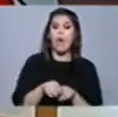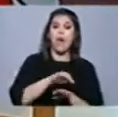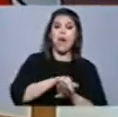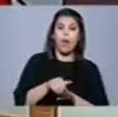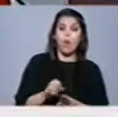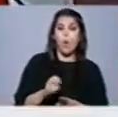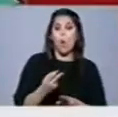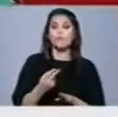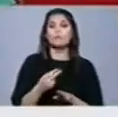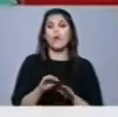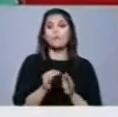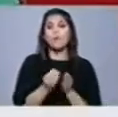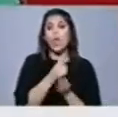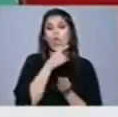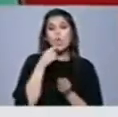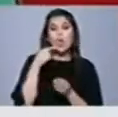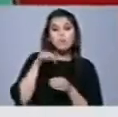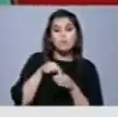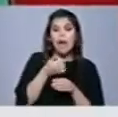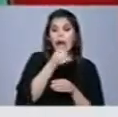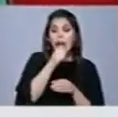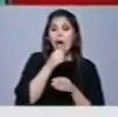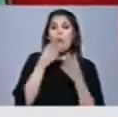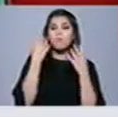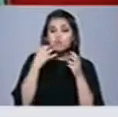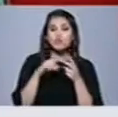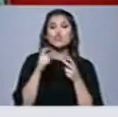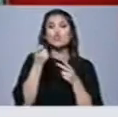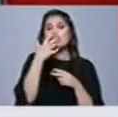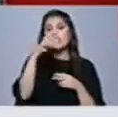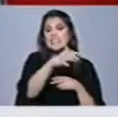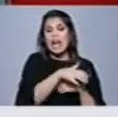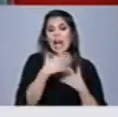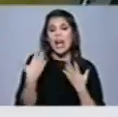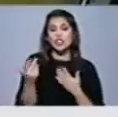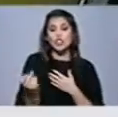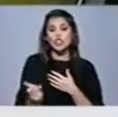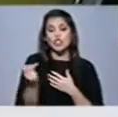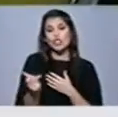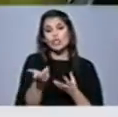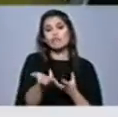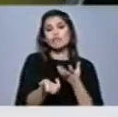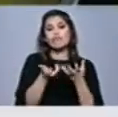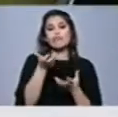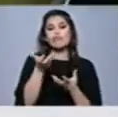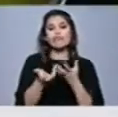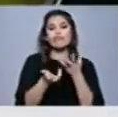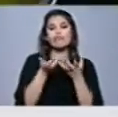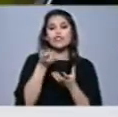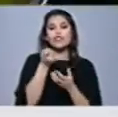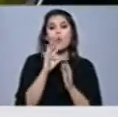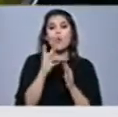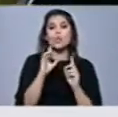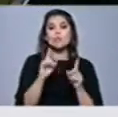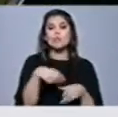rissóis ou para os profiteroles. Água, gordura, a pitada de sal. Vamos deixar que comece a fervilhar e quando